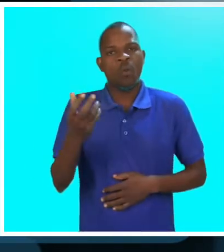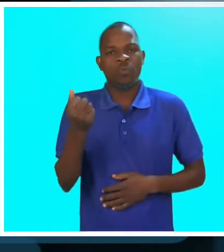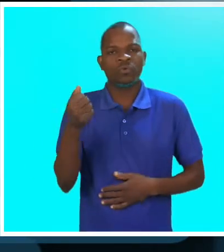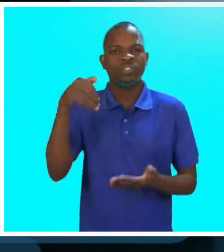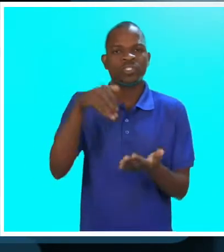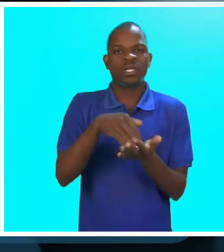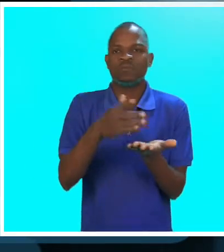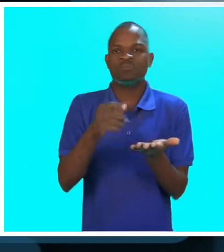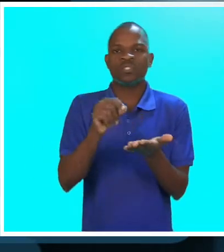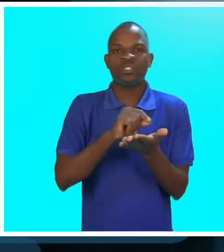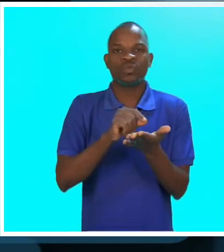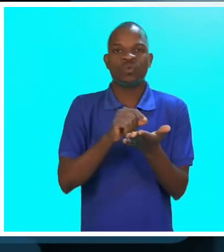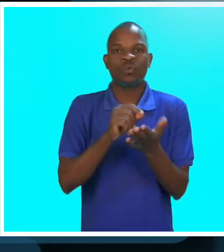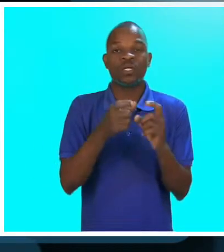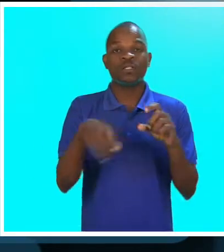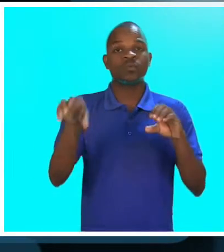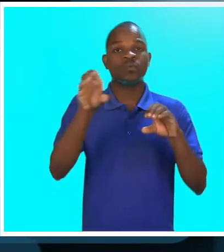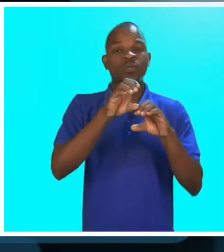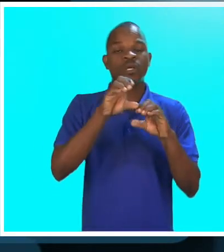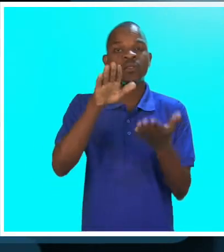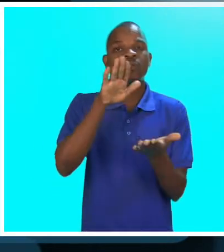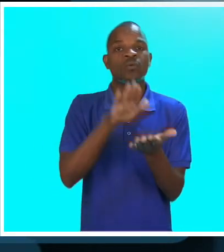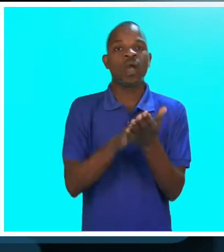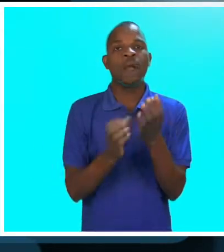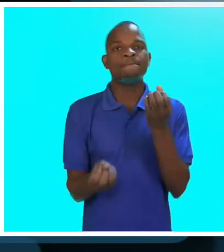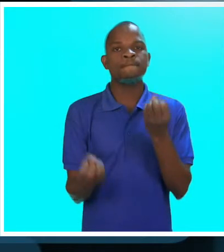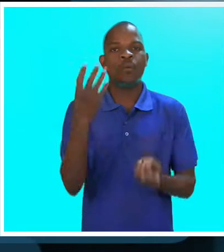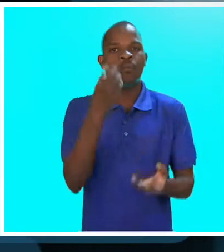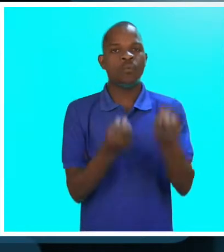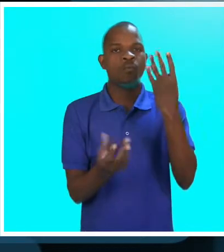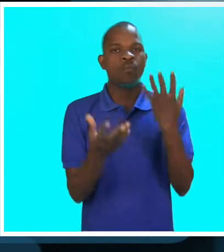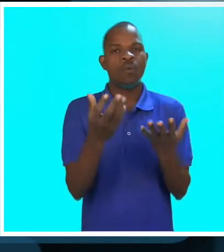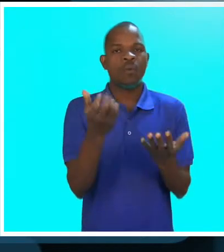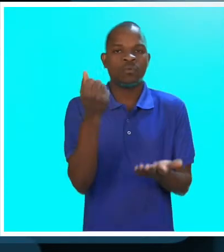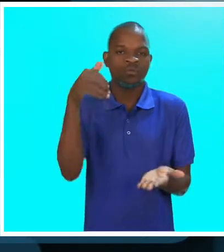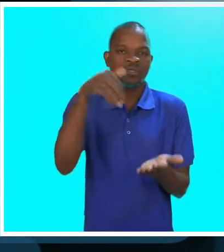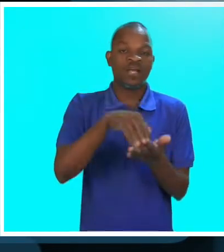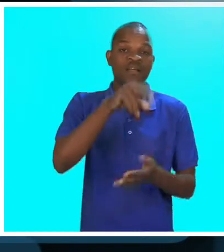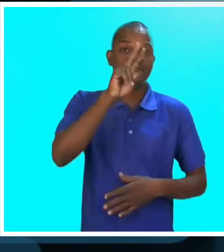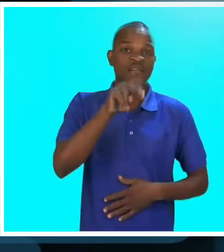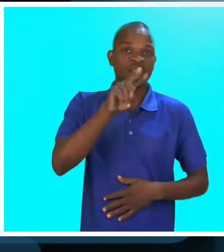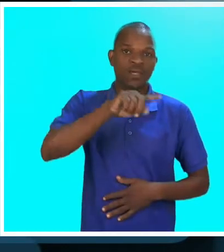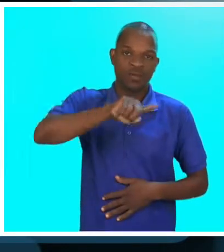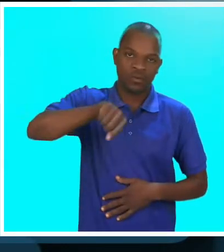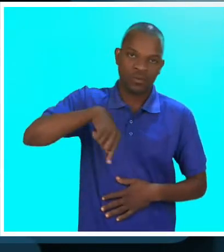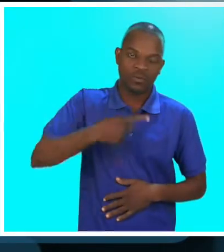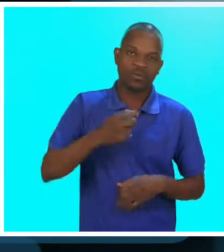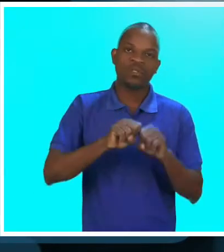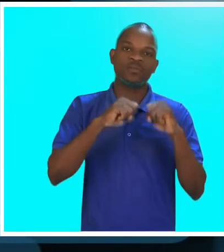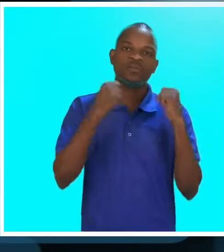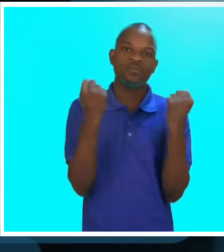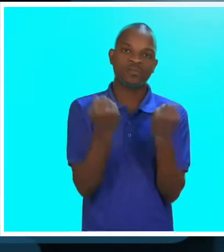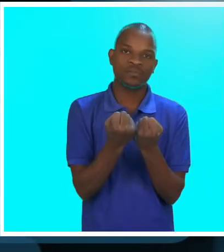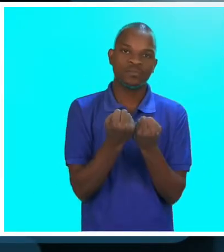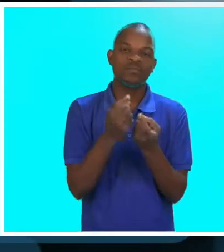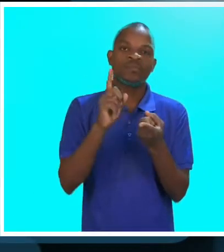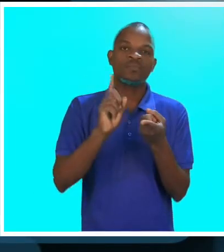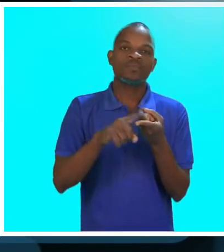à rua da escola secundária de uma crise nem onde também temos as instalações para nos visitar e